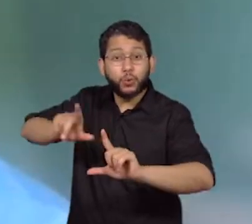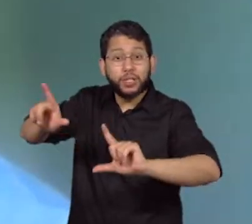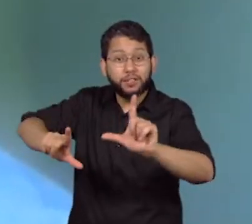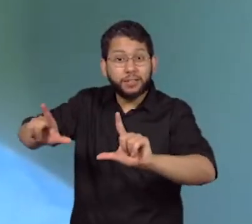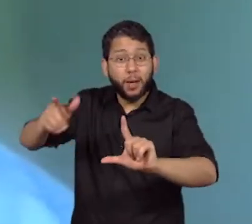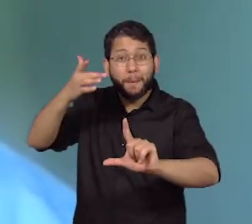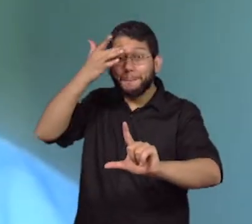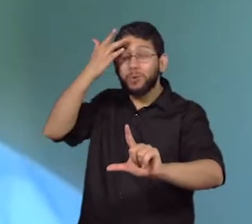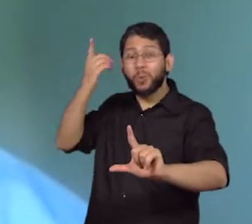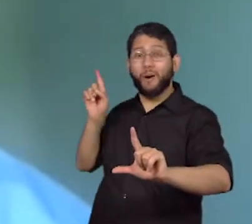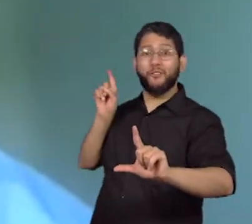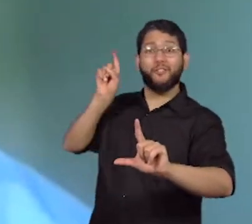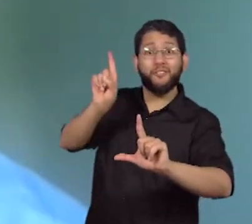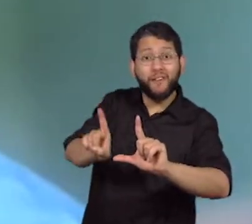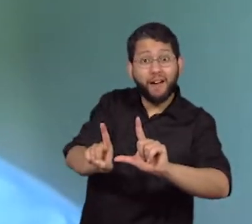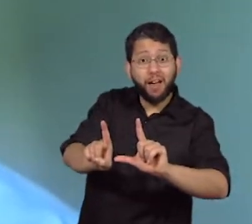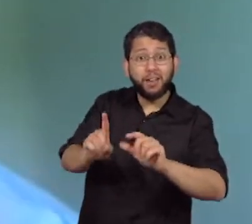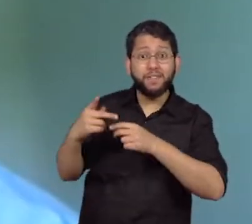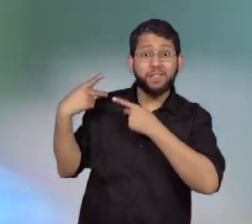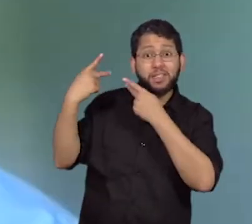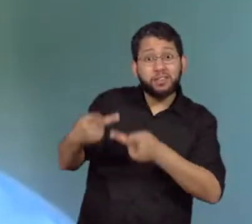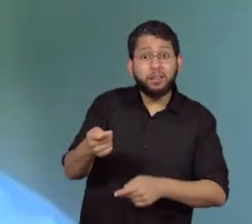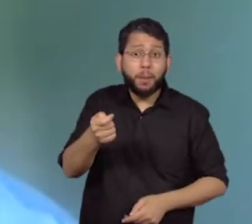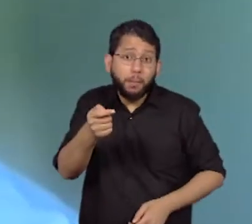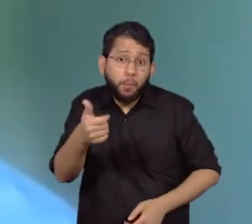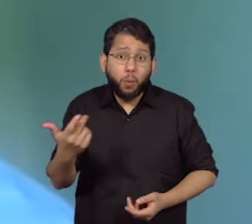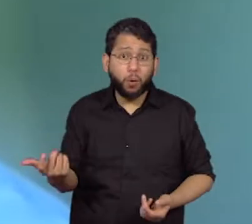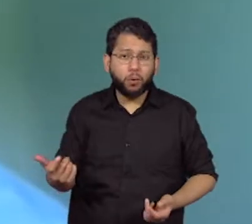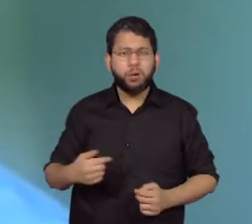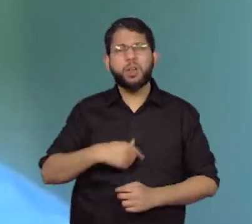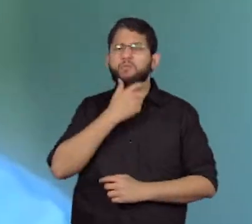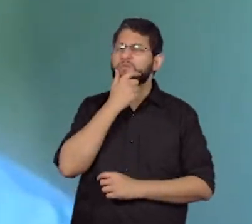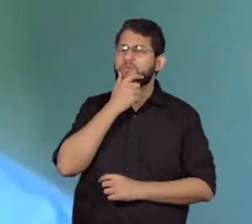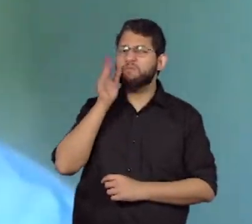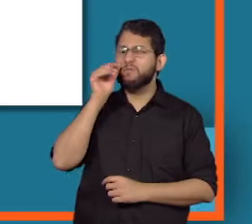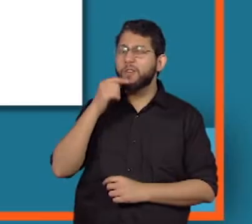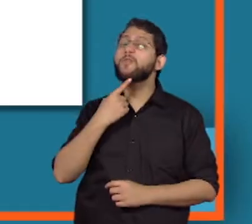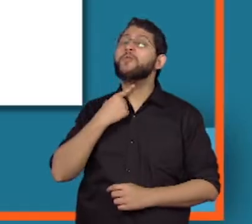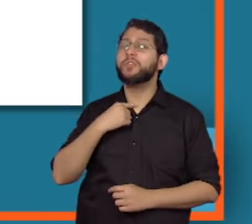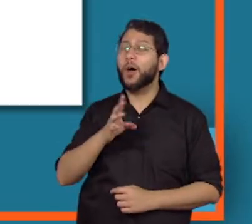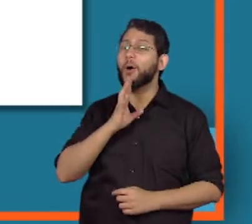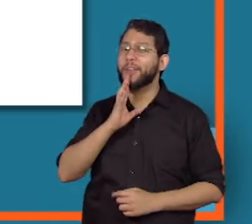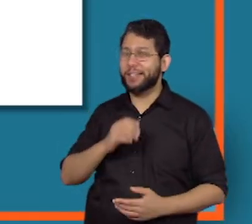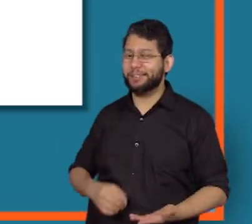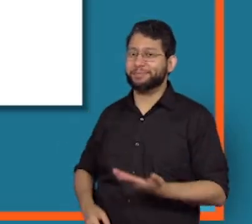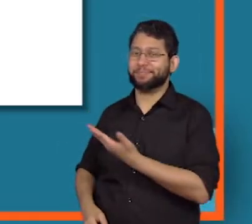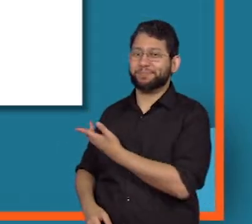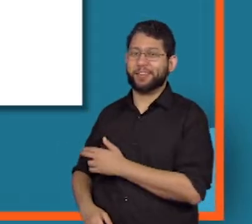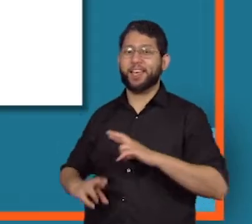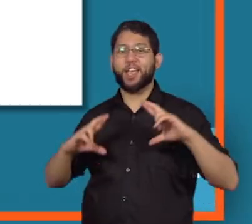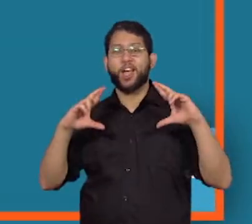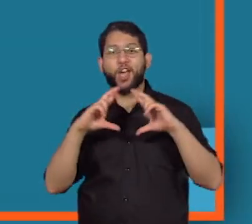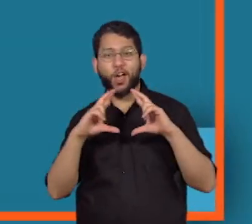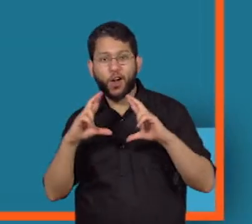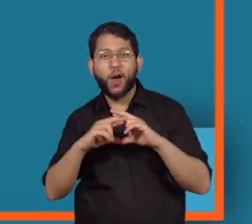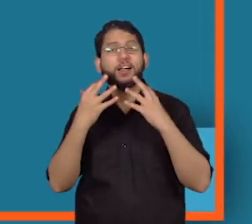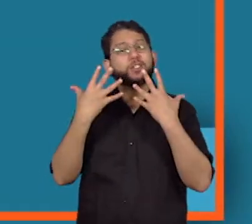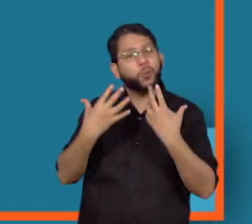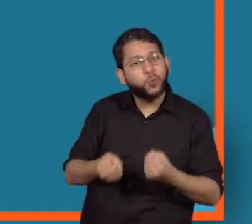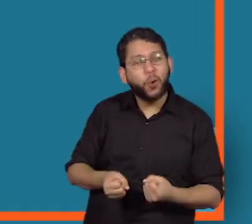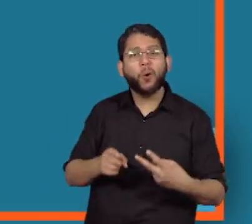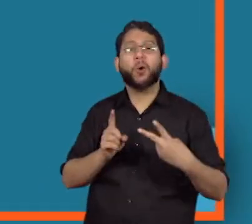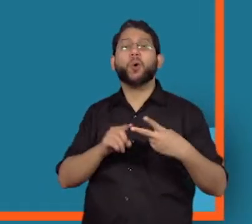coisas, para gravar as coisas. Eu falei, bom, minha chance, eu vou no estúdio. Aí a Record permitia que eu entrasse, a Cultura permitia